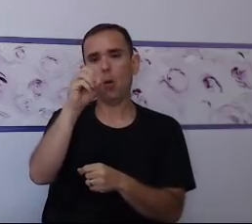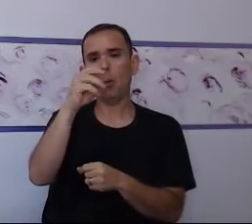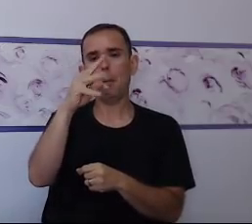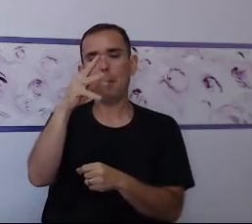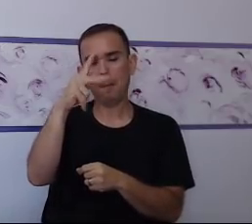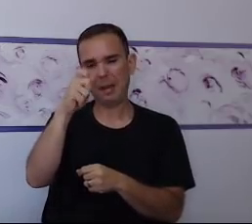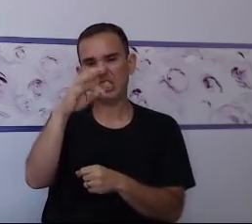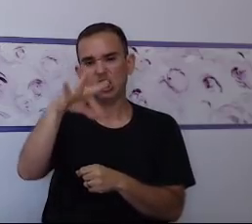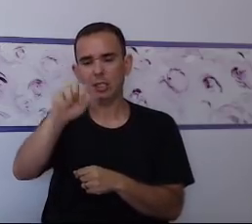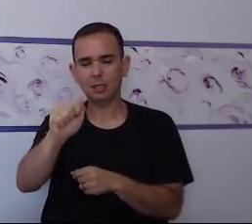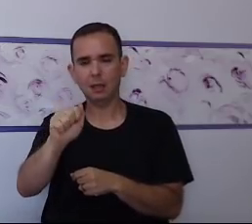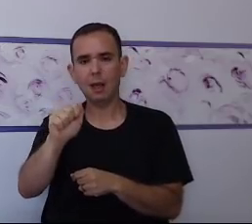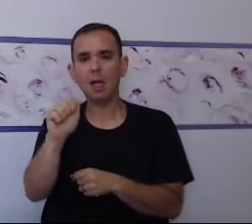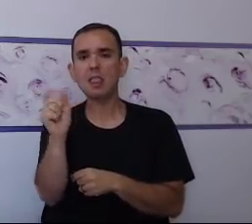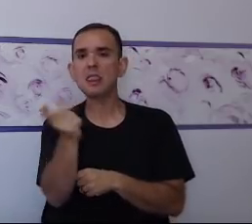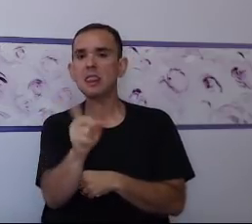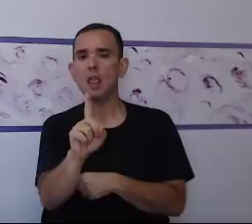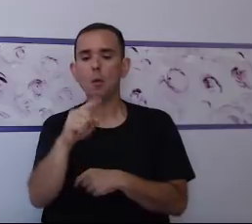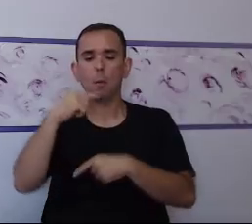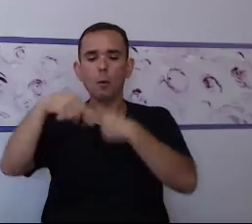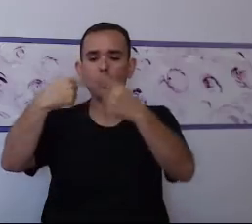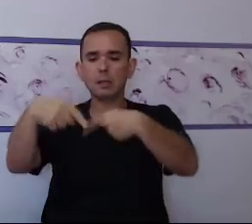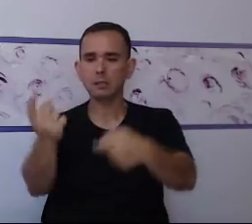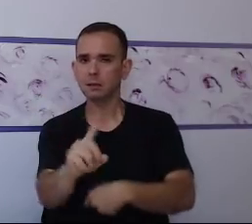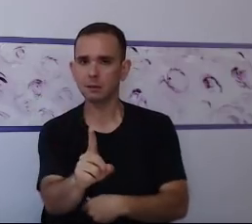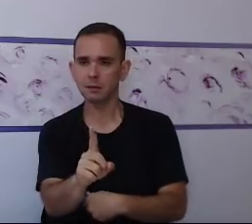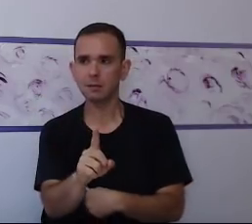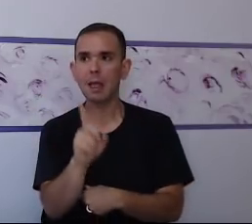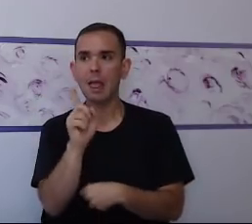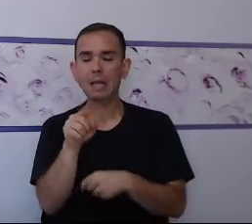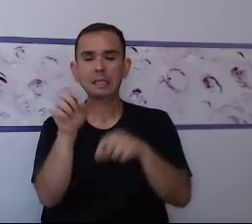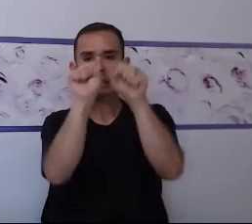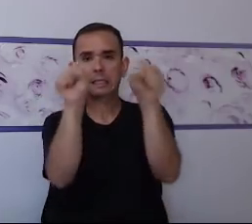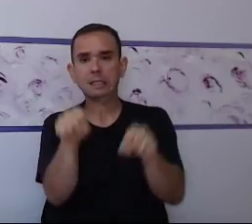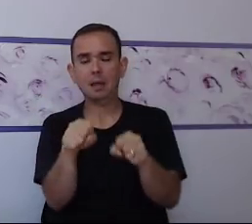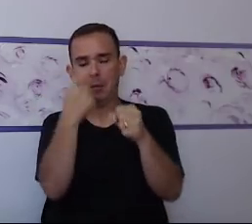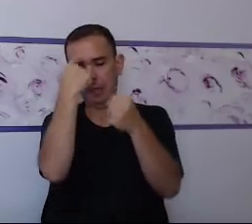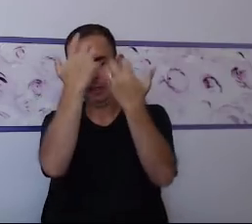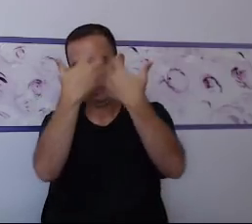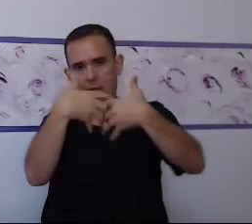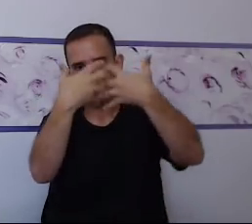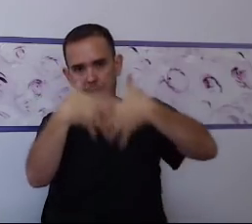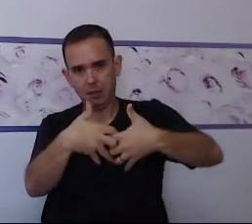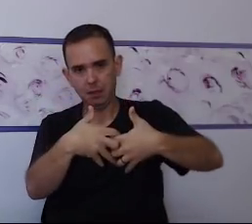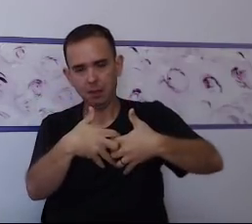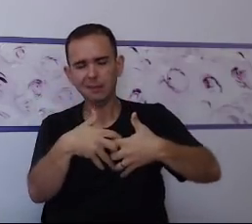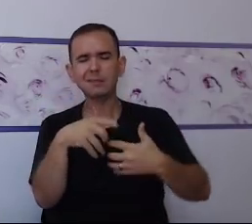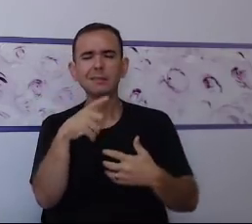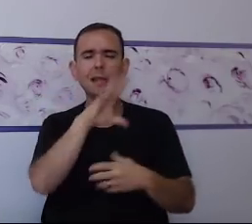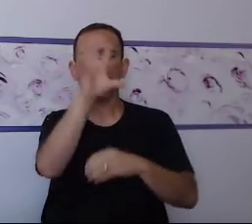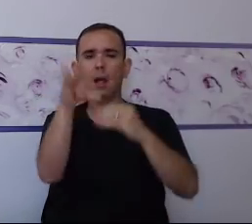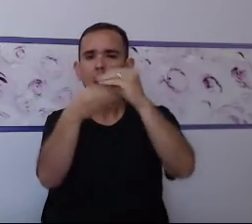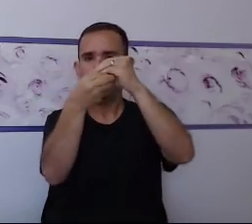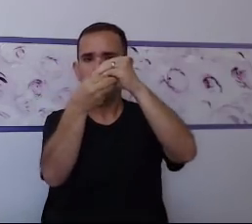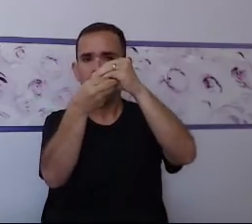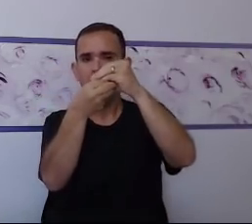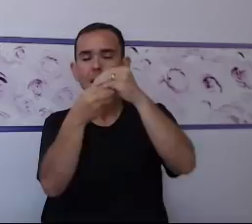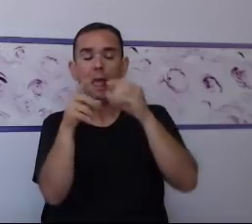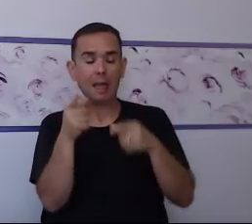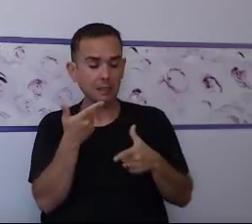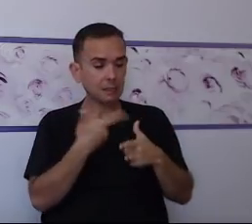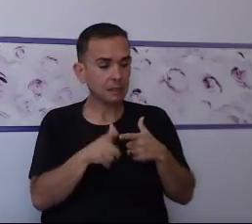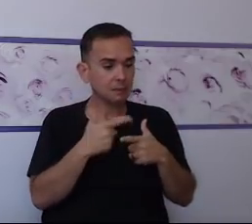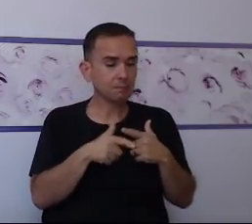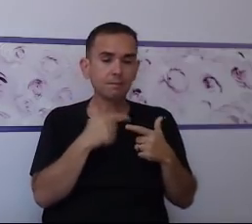Por que não progressiva? Porque uma vez que essa lesão desse sistema nervoso central está instalado, essa lesão